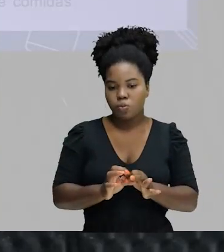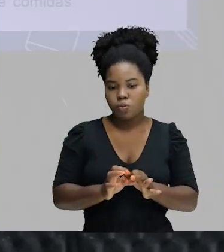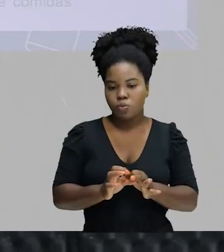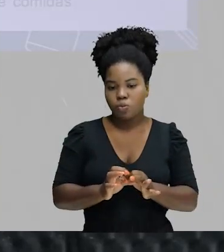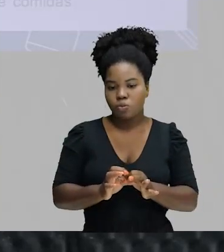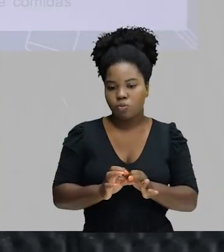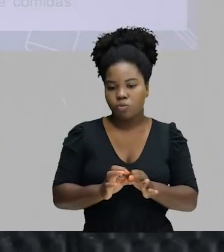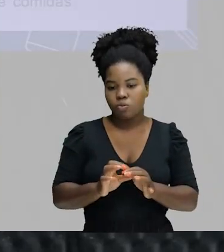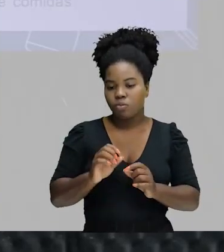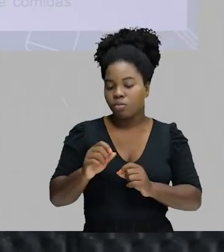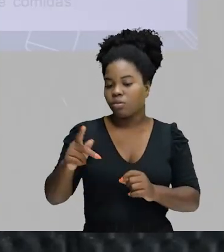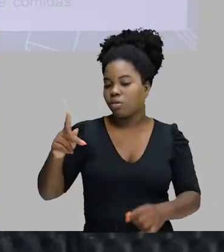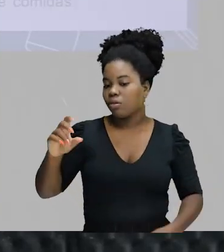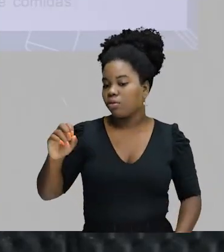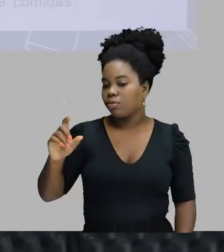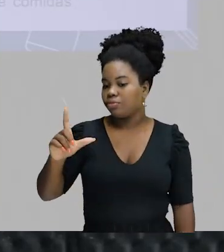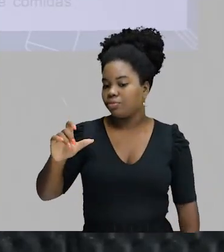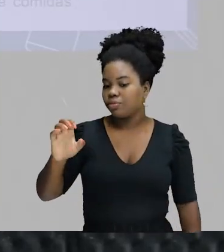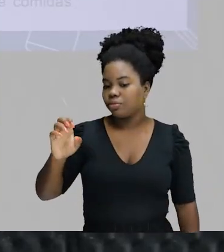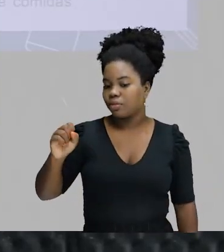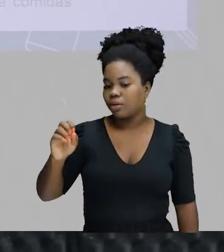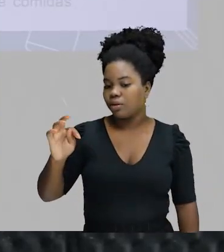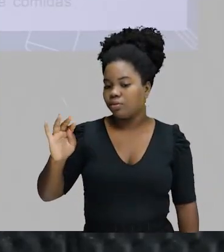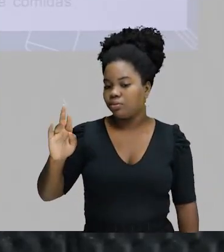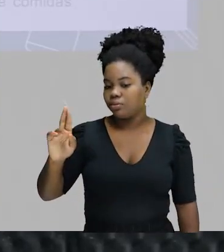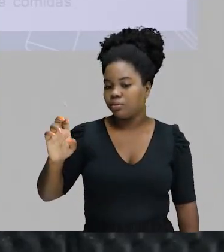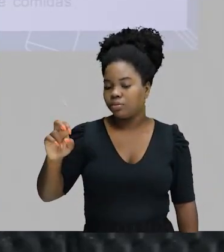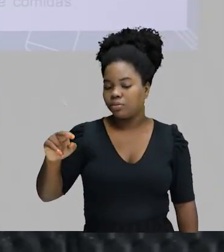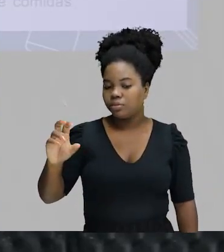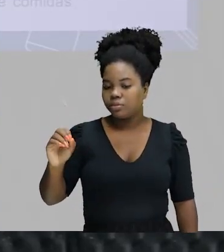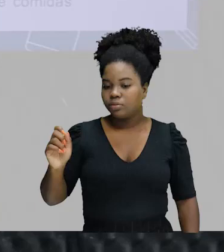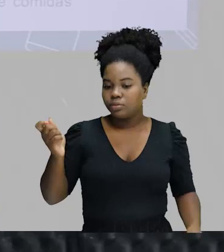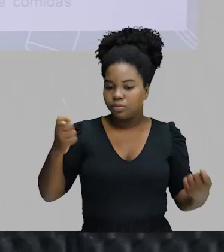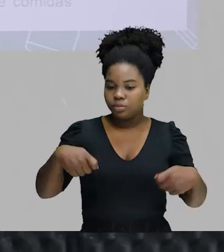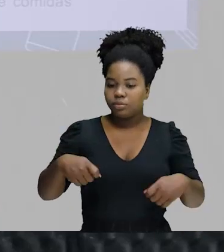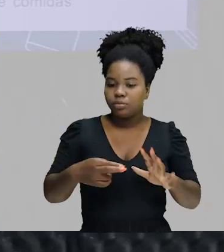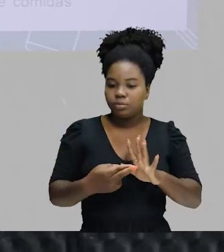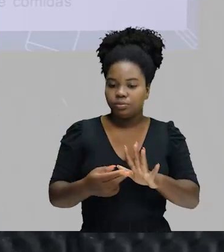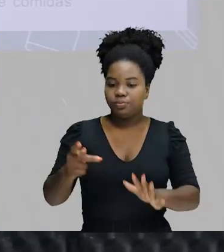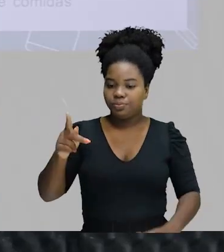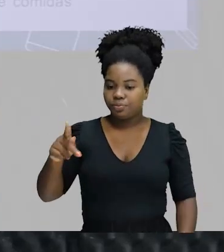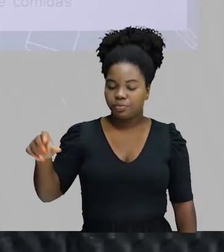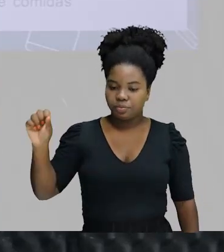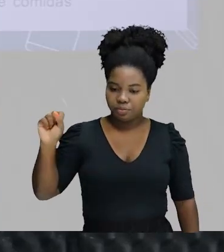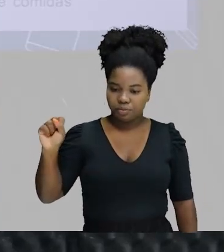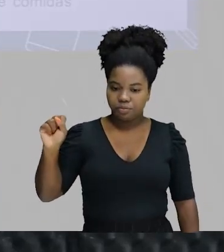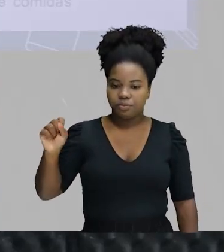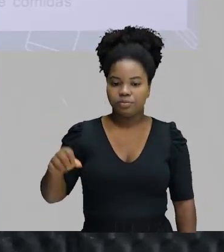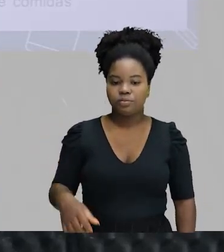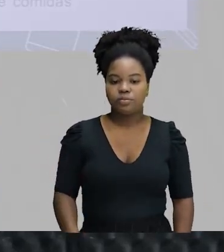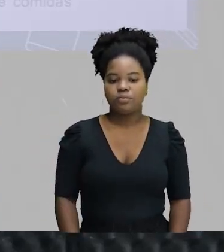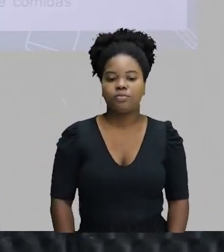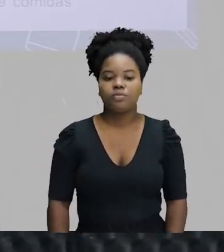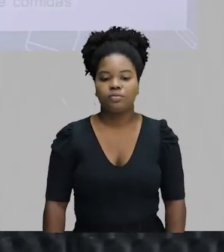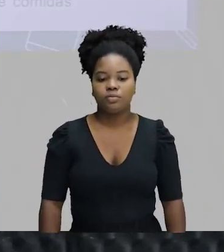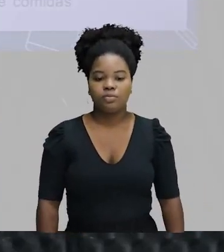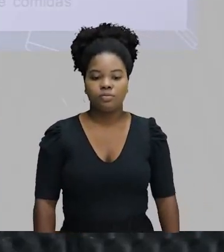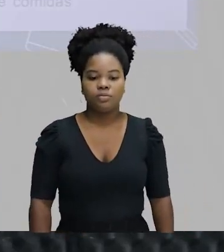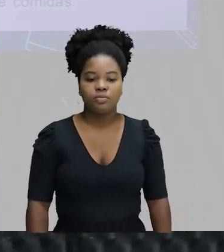monômeros, o poliestireno, que a gente pode representar pela sigla PS. Tudo